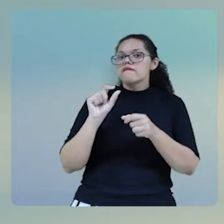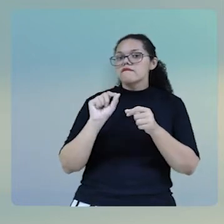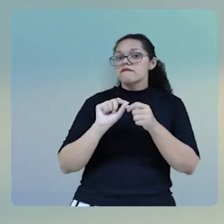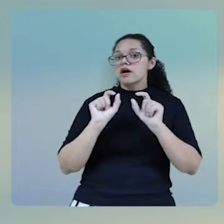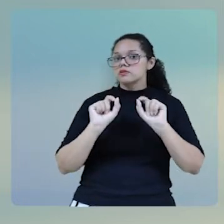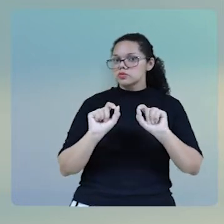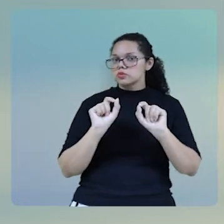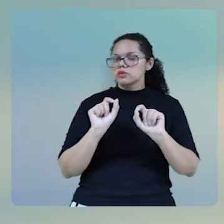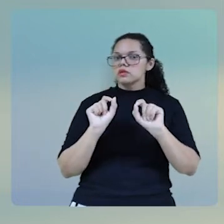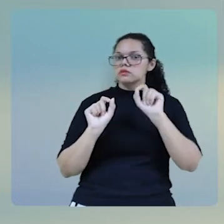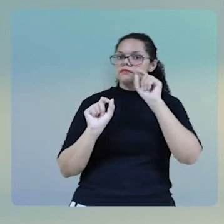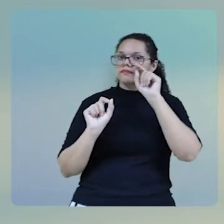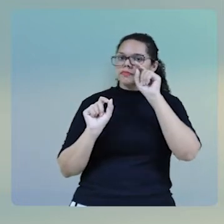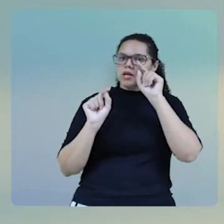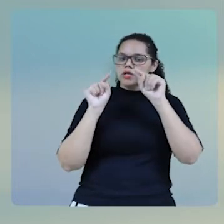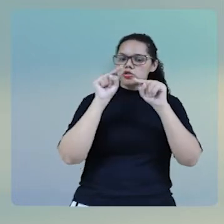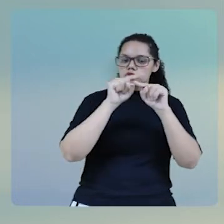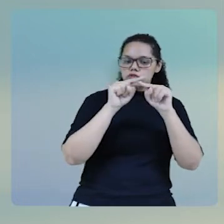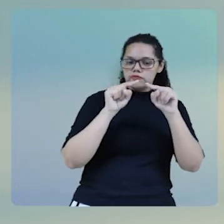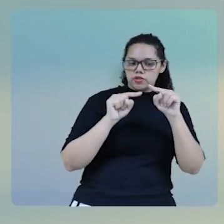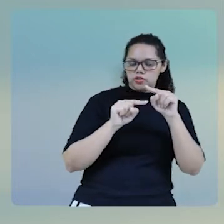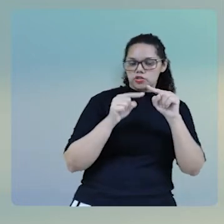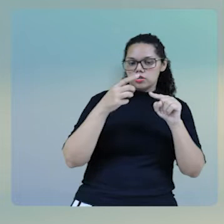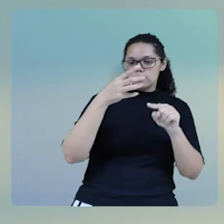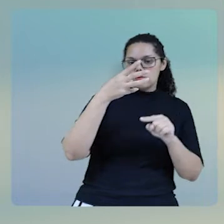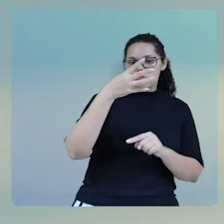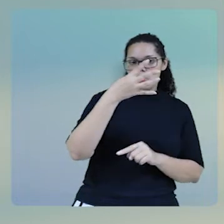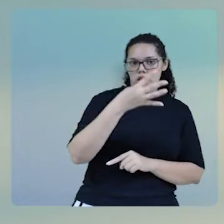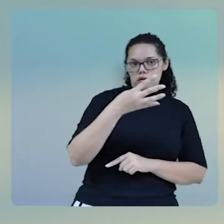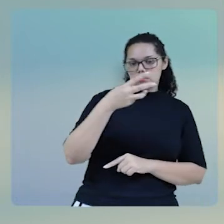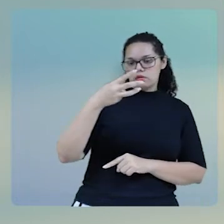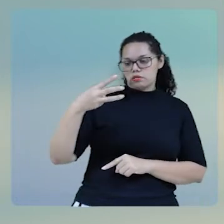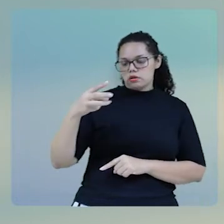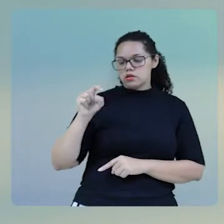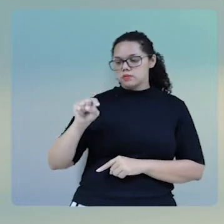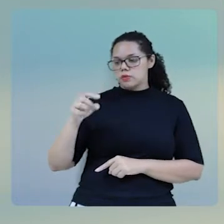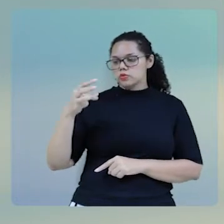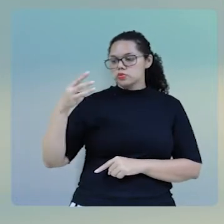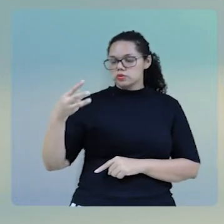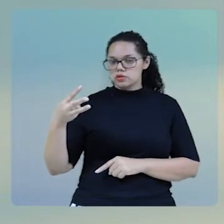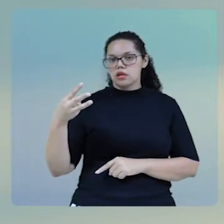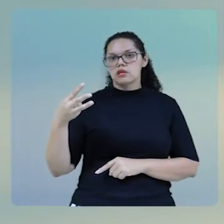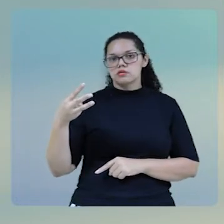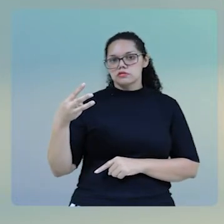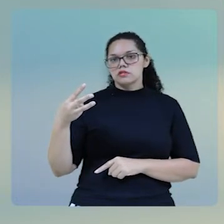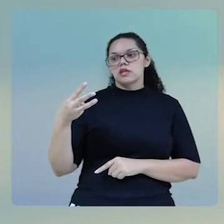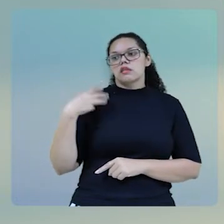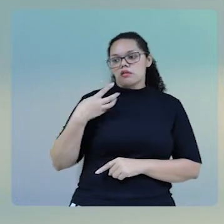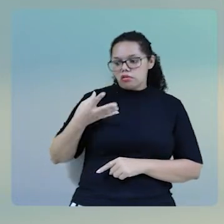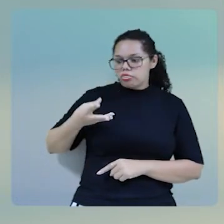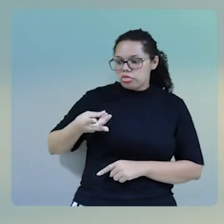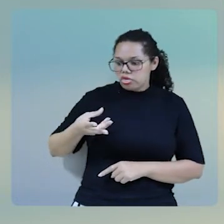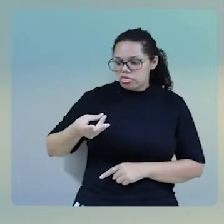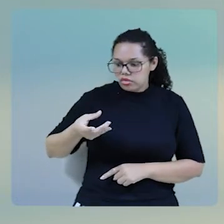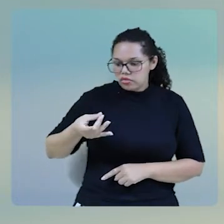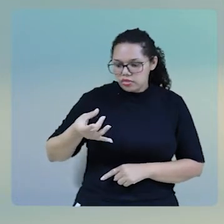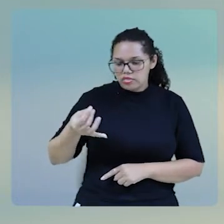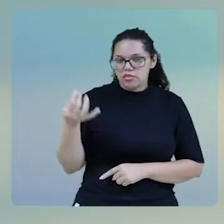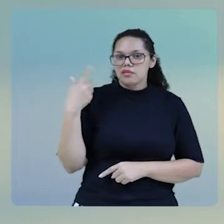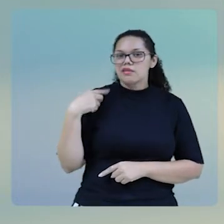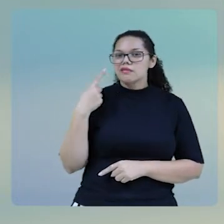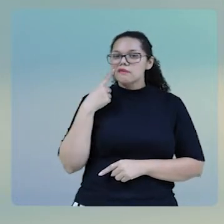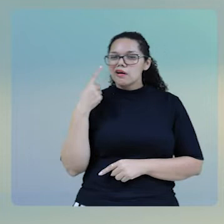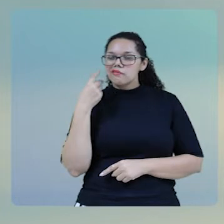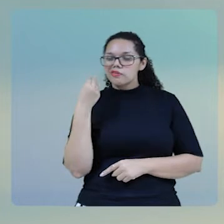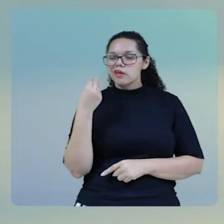120 dividido por 43,3, tá? Muita continha quebrada, a corrente elétrica vai ser